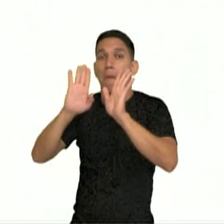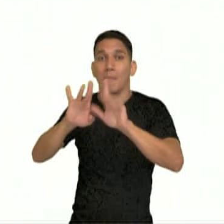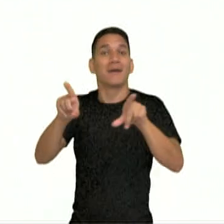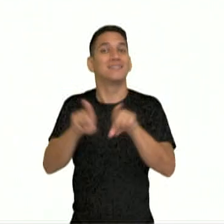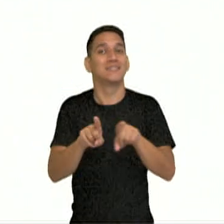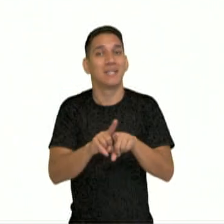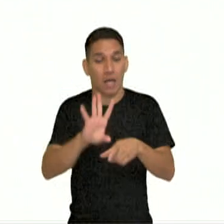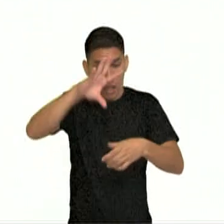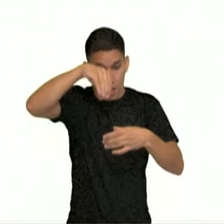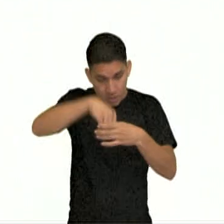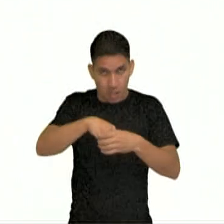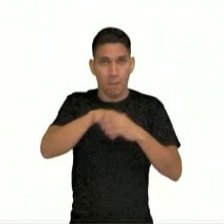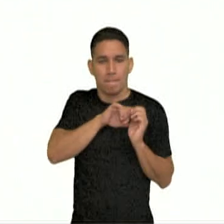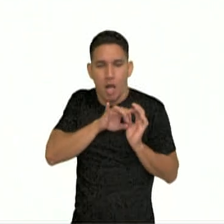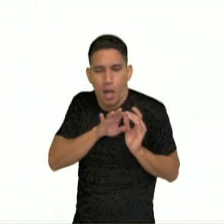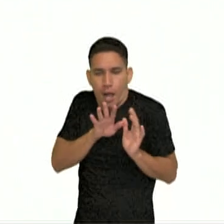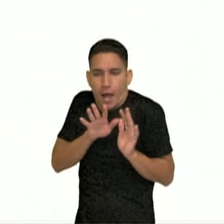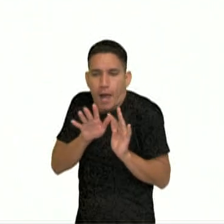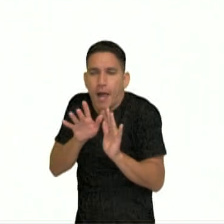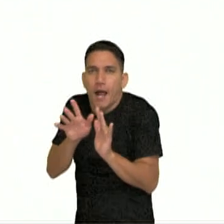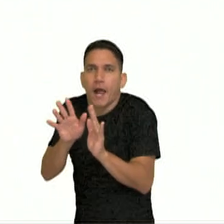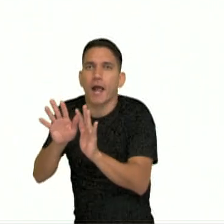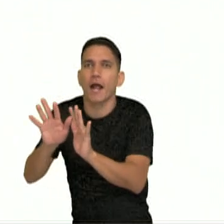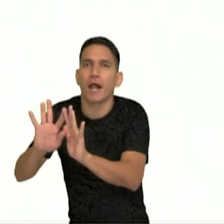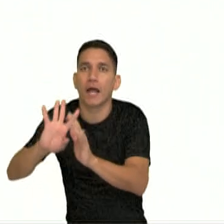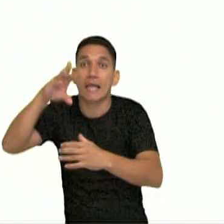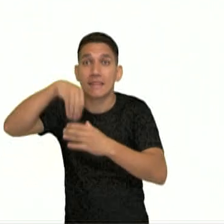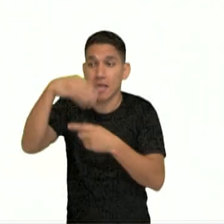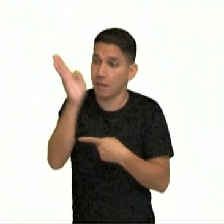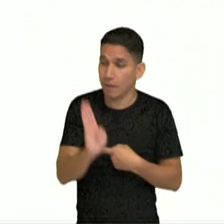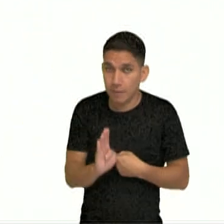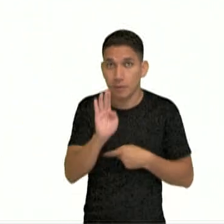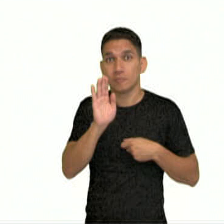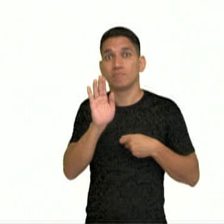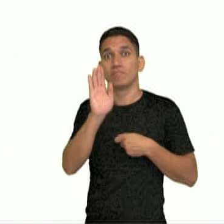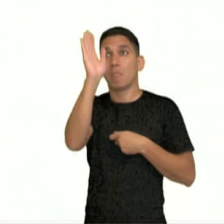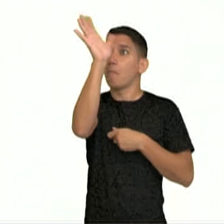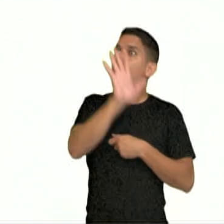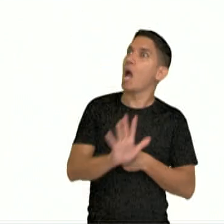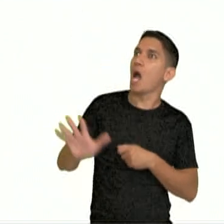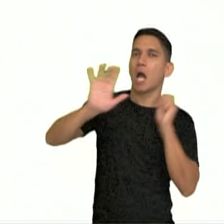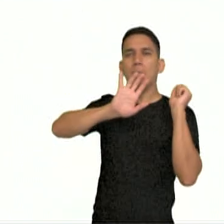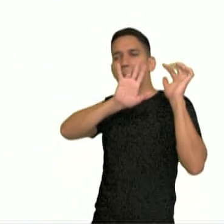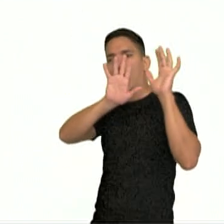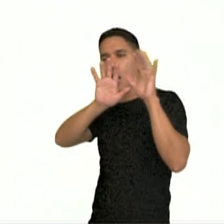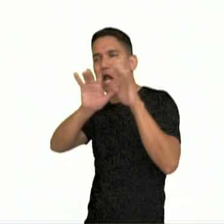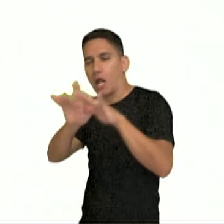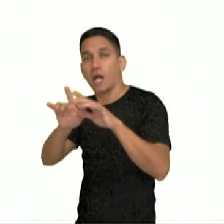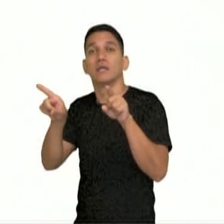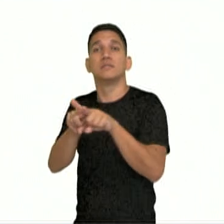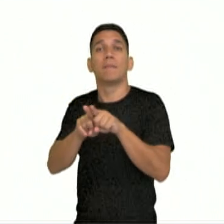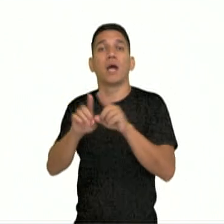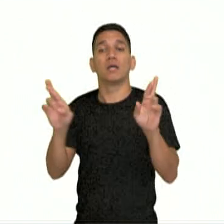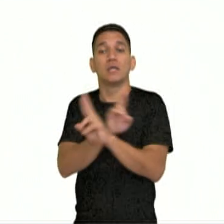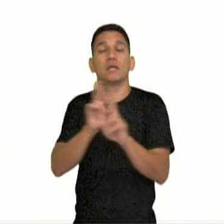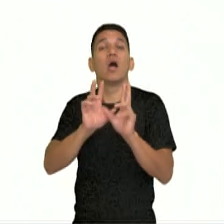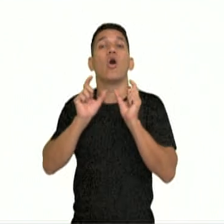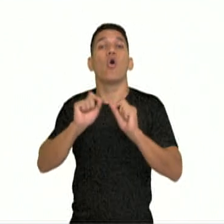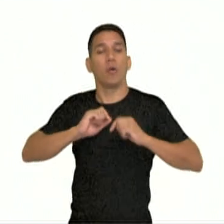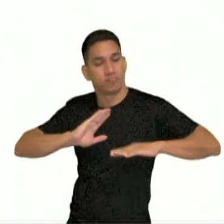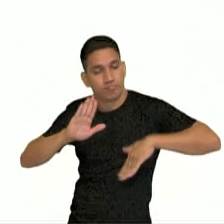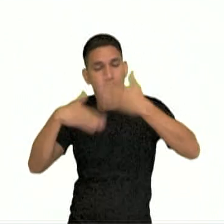as internas, a movimentação de população dentro do território, que está ligada ao